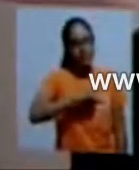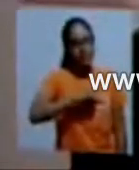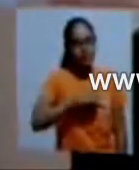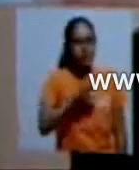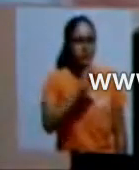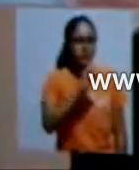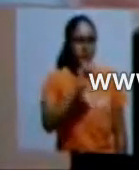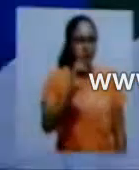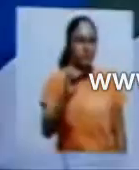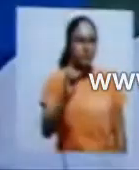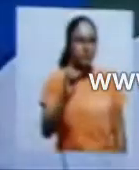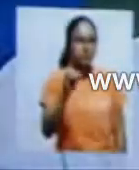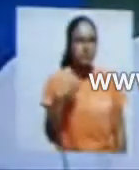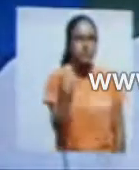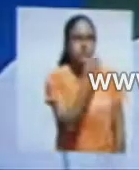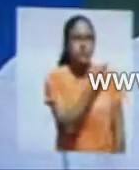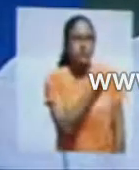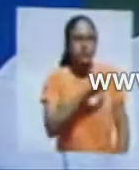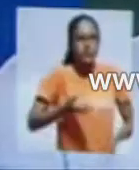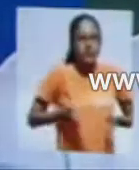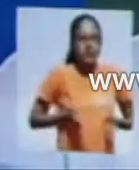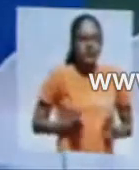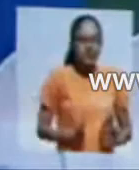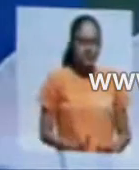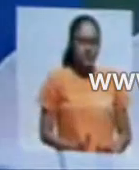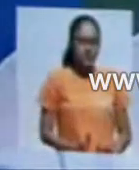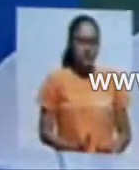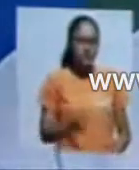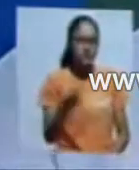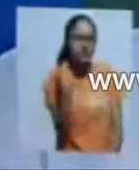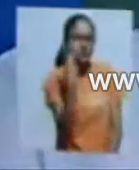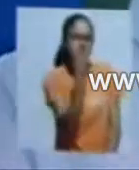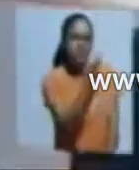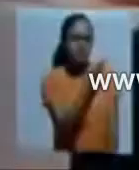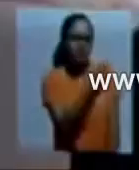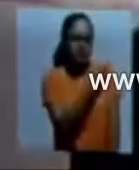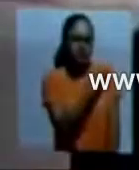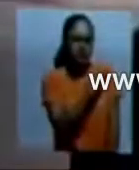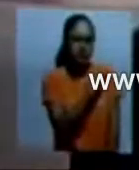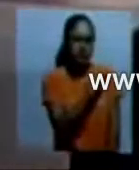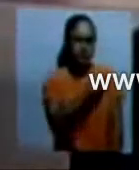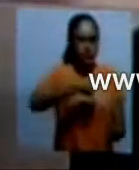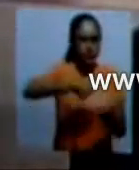O dia que nós nascemos, nós ganhamos dois carimbos.